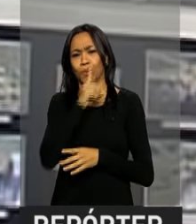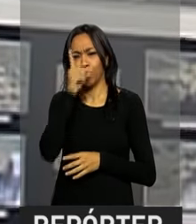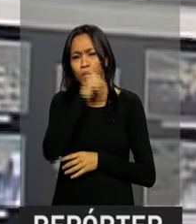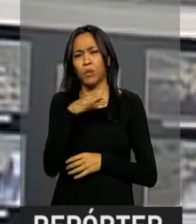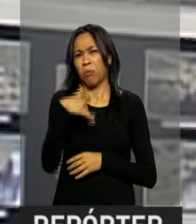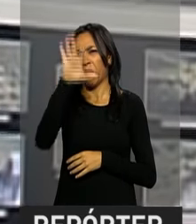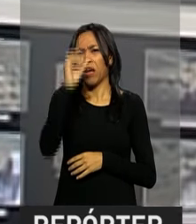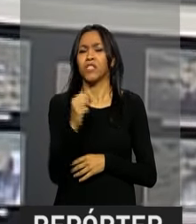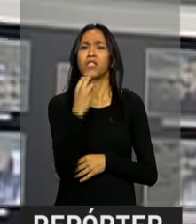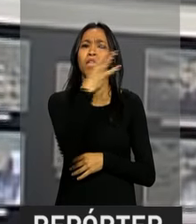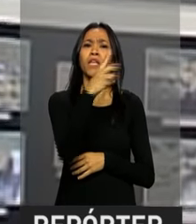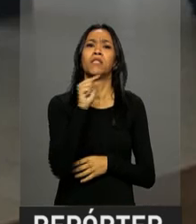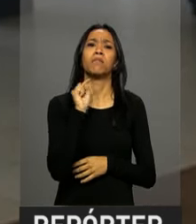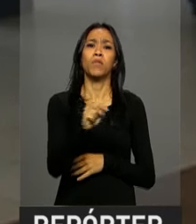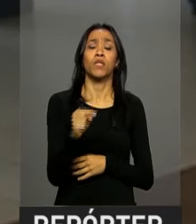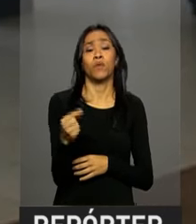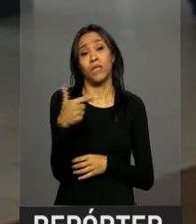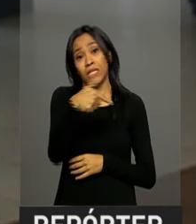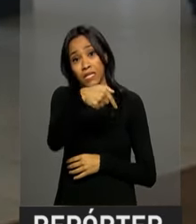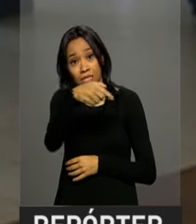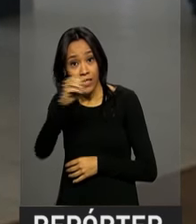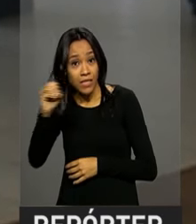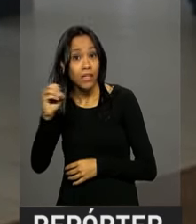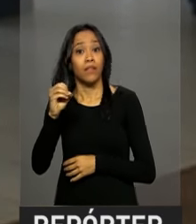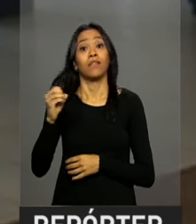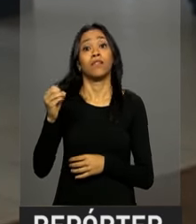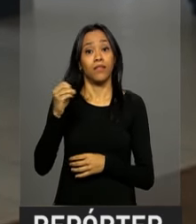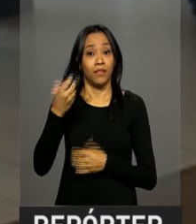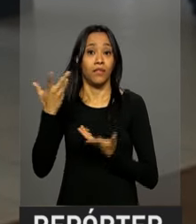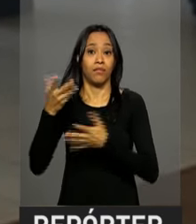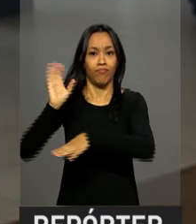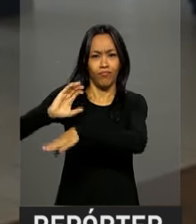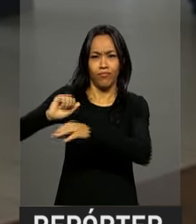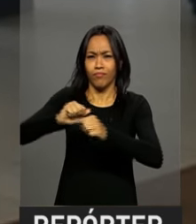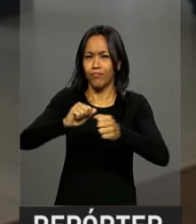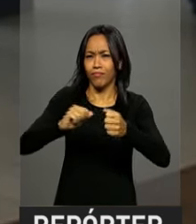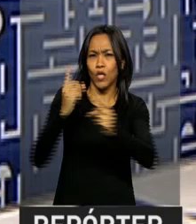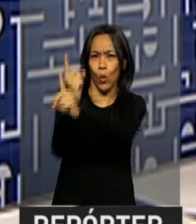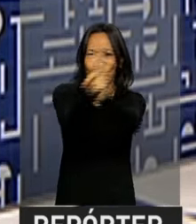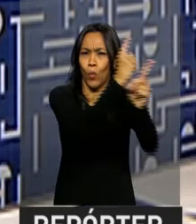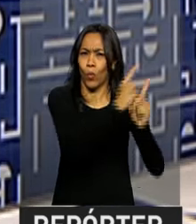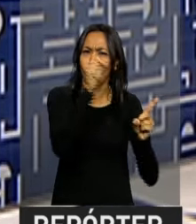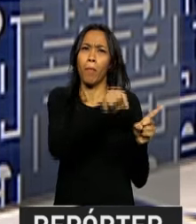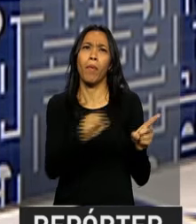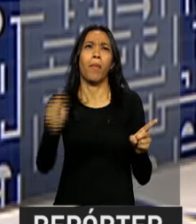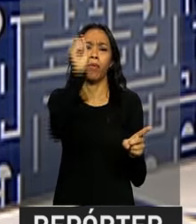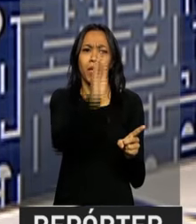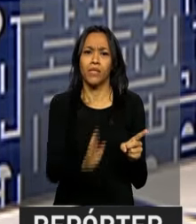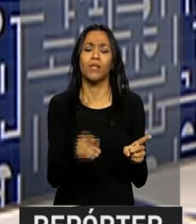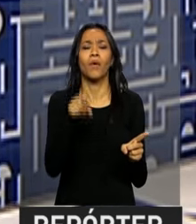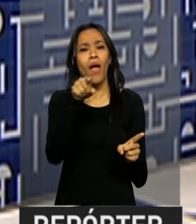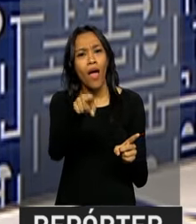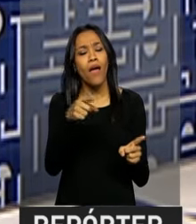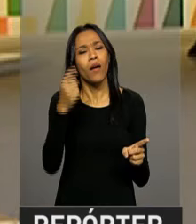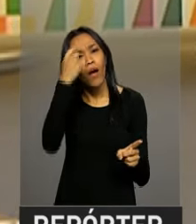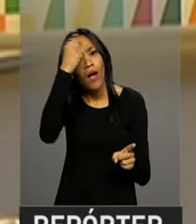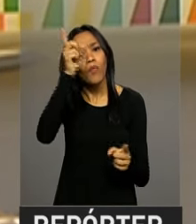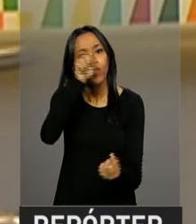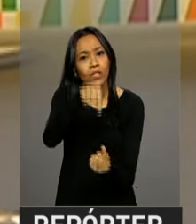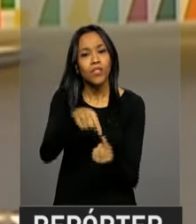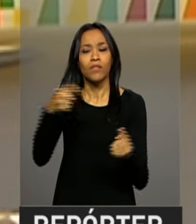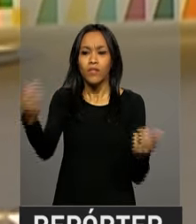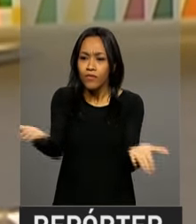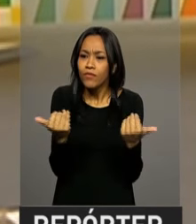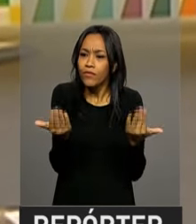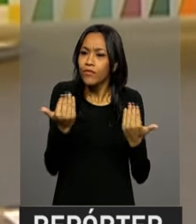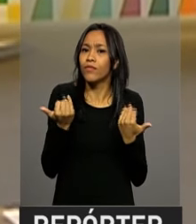mais de 3.700 atividades em museus de todo o país a ideia é que a programação incentiv as visitas